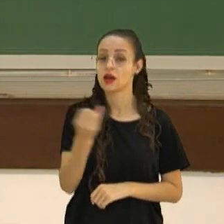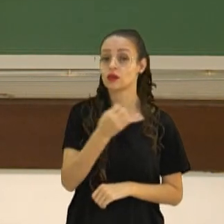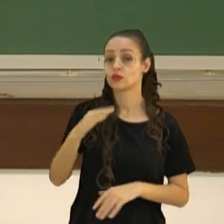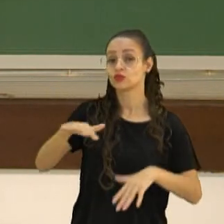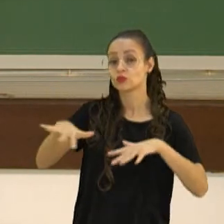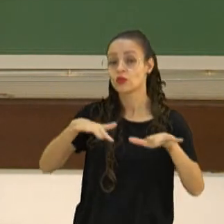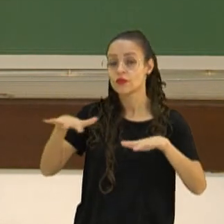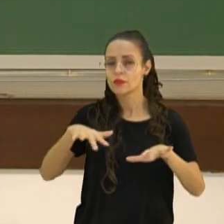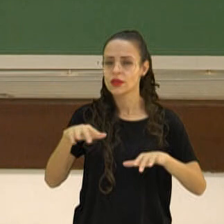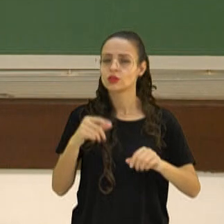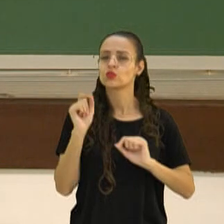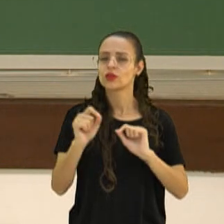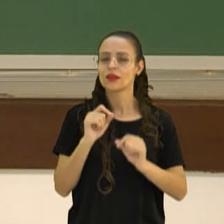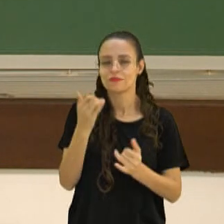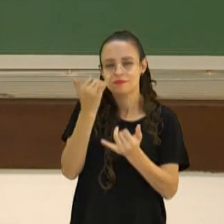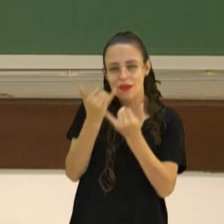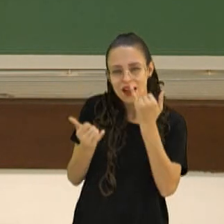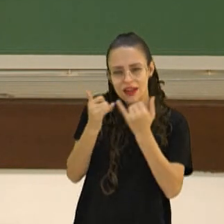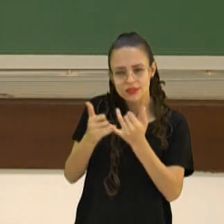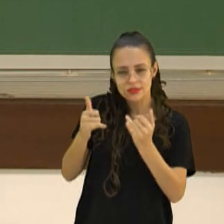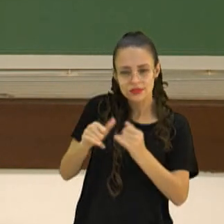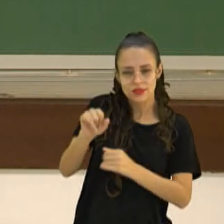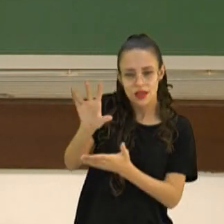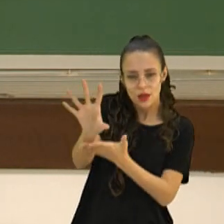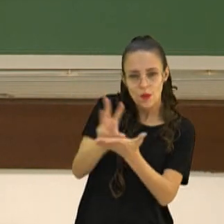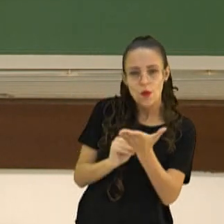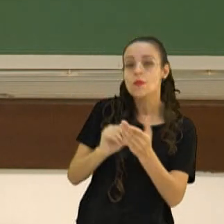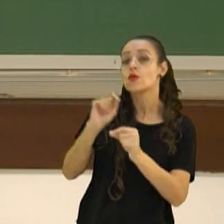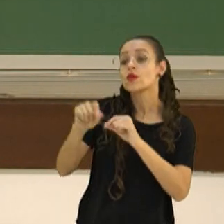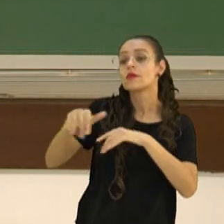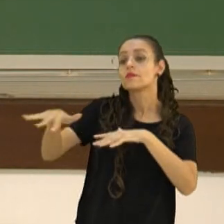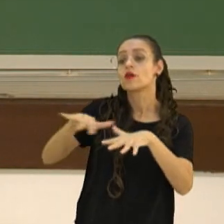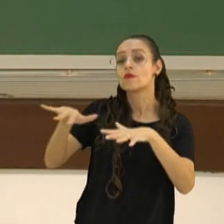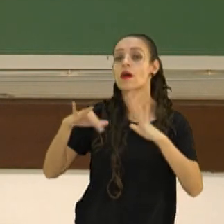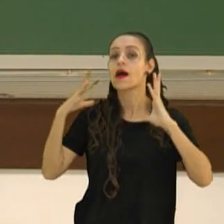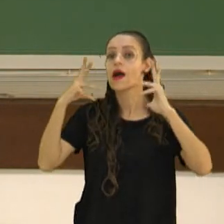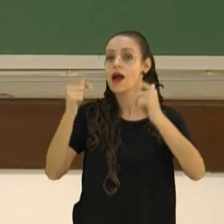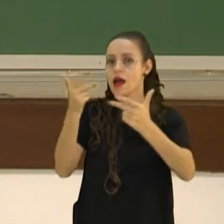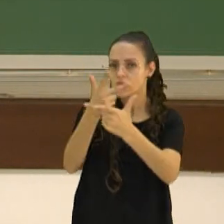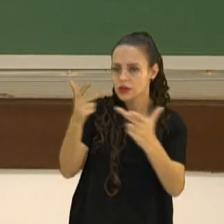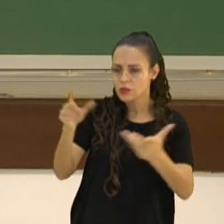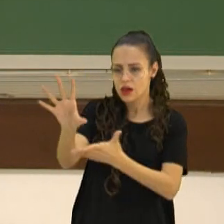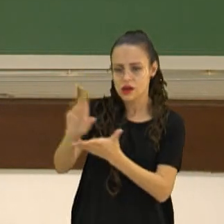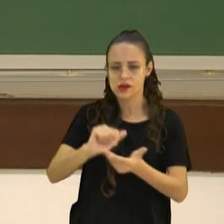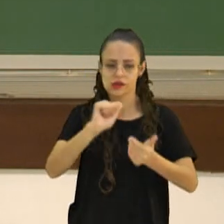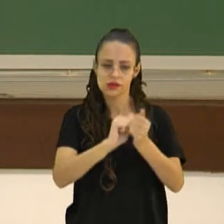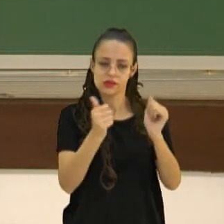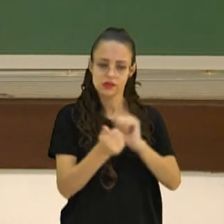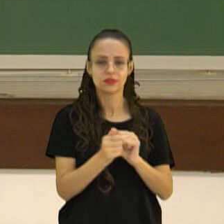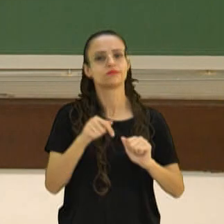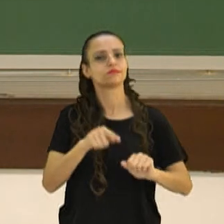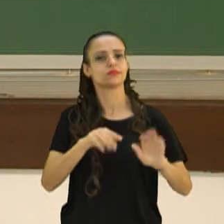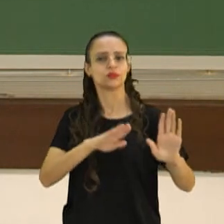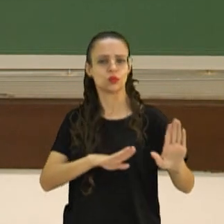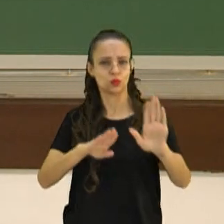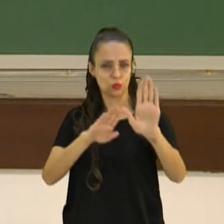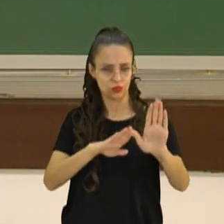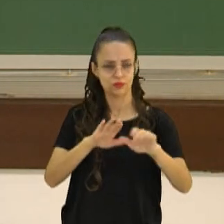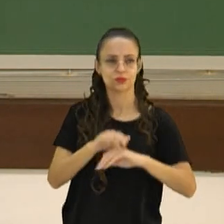esses golpes que lembram, que foi adaptado, né, que lembram movimentos animais, né? É tratado dentro do Kung